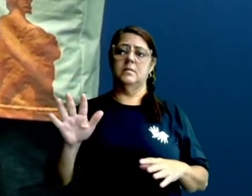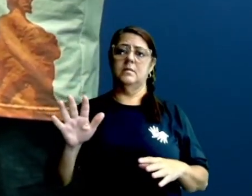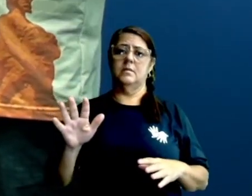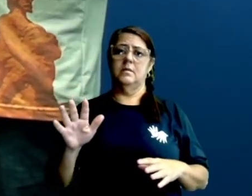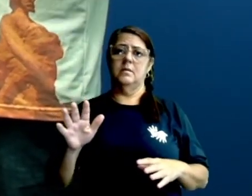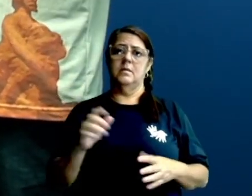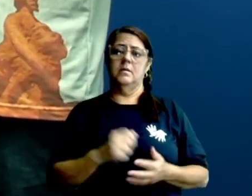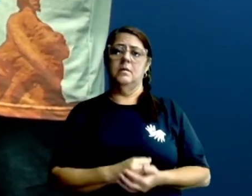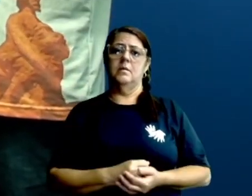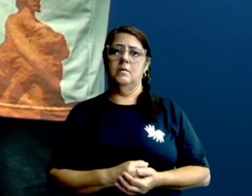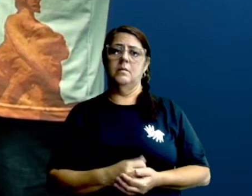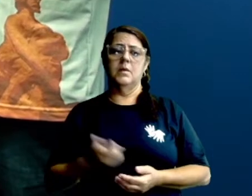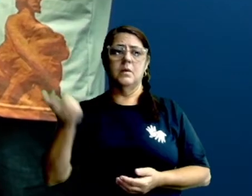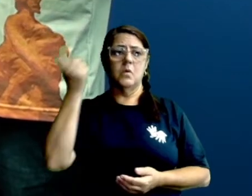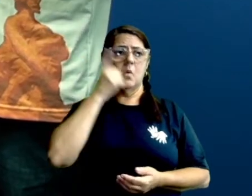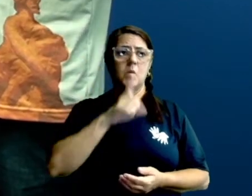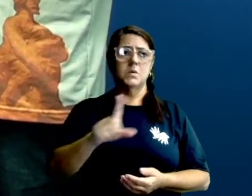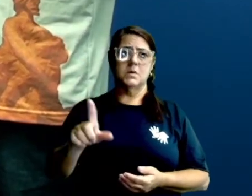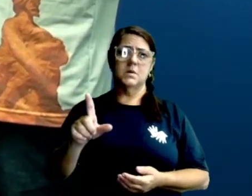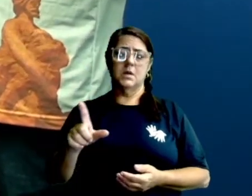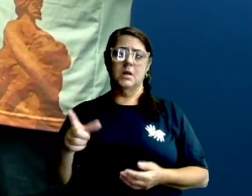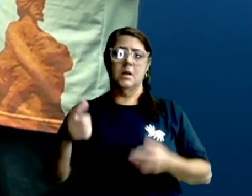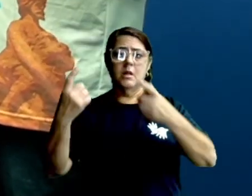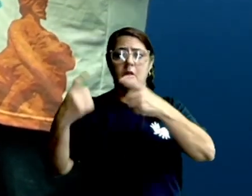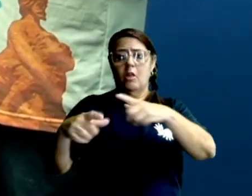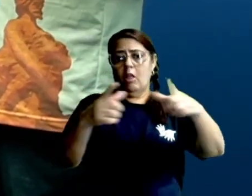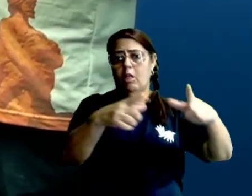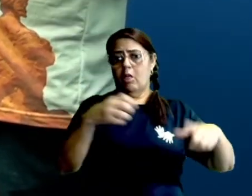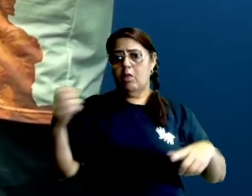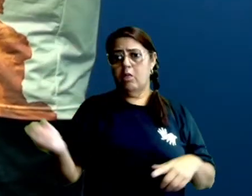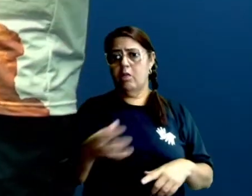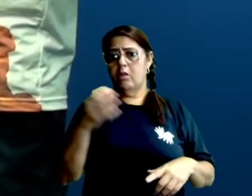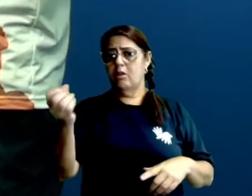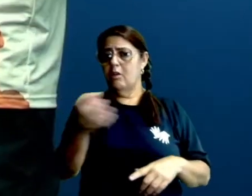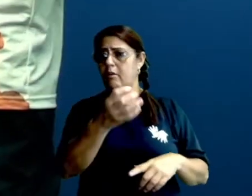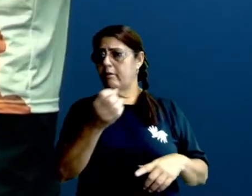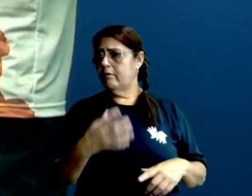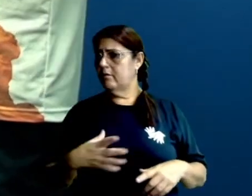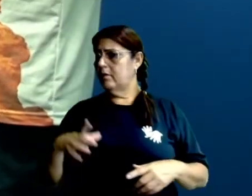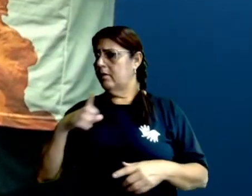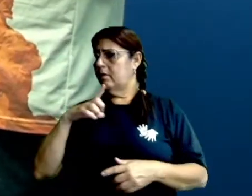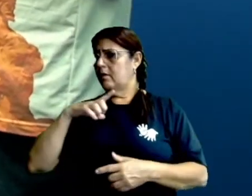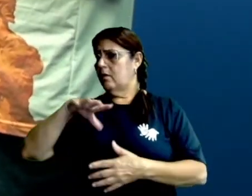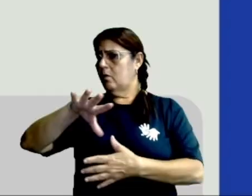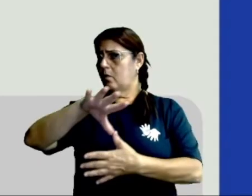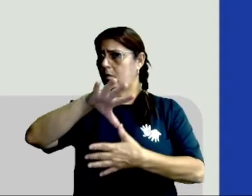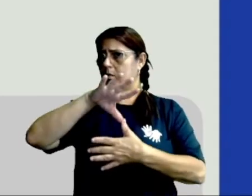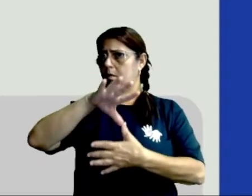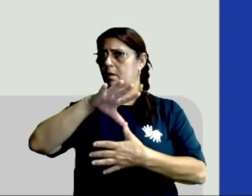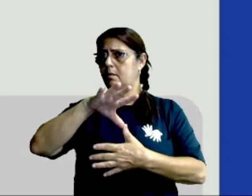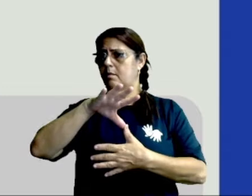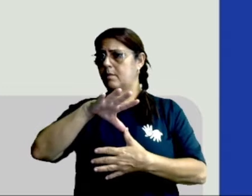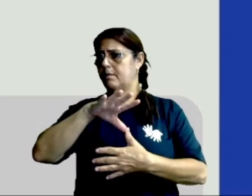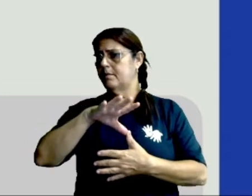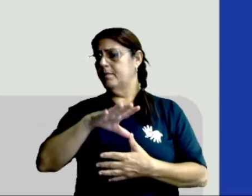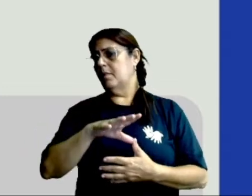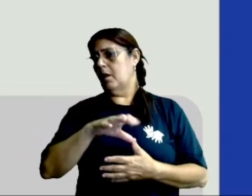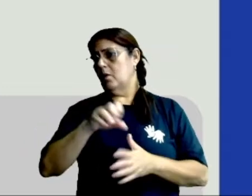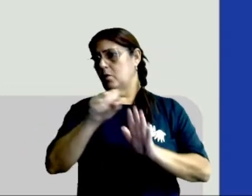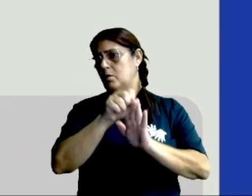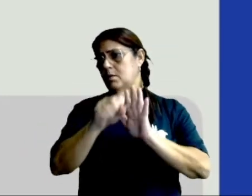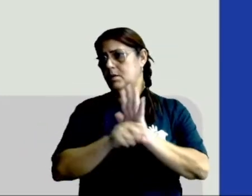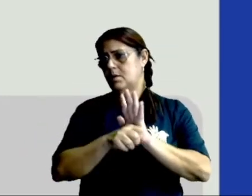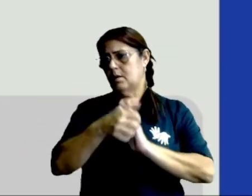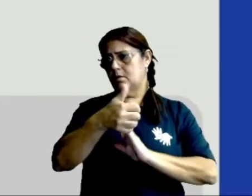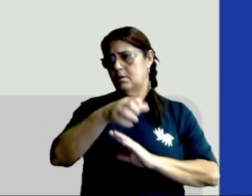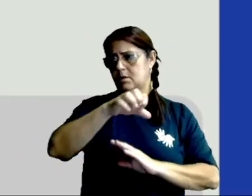no imperialismo, né, para conseguir novas colônias, né, o colonialismo. E aí a gente tem um mapa que mostra aí o mundo no final do século XIX, né,